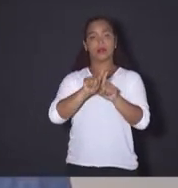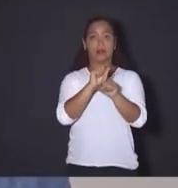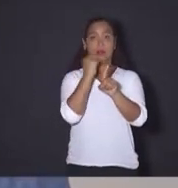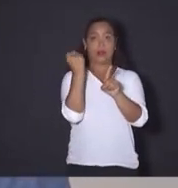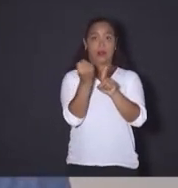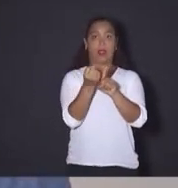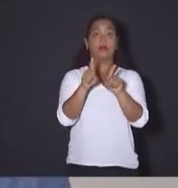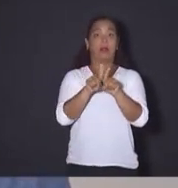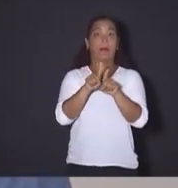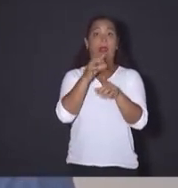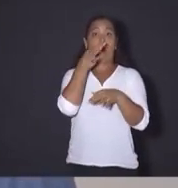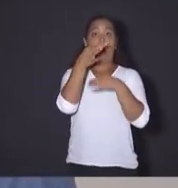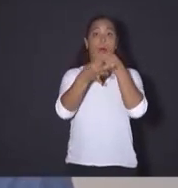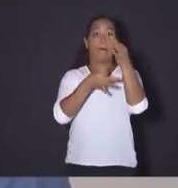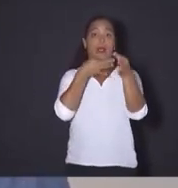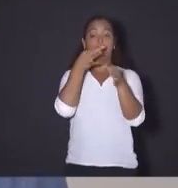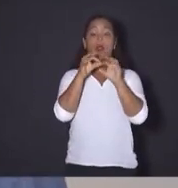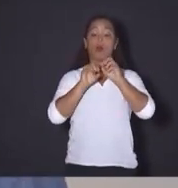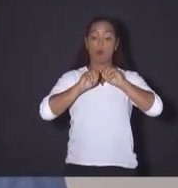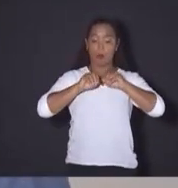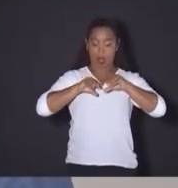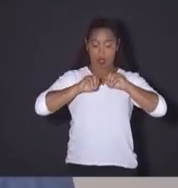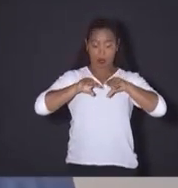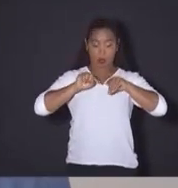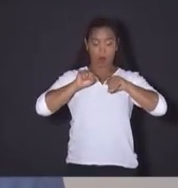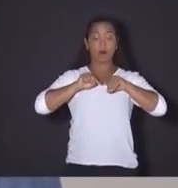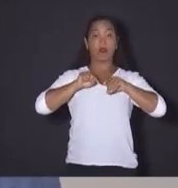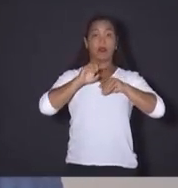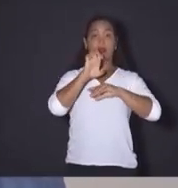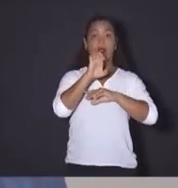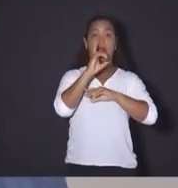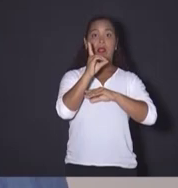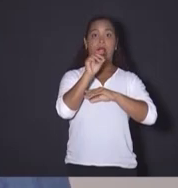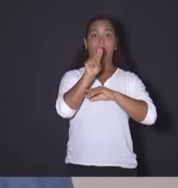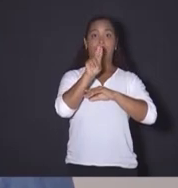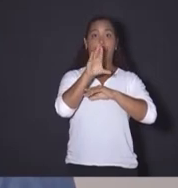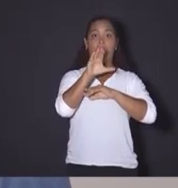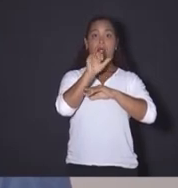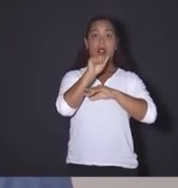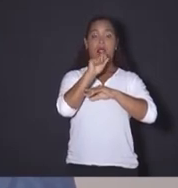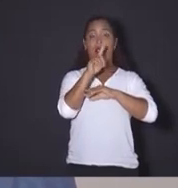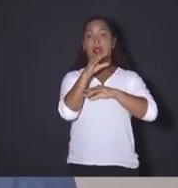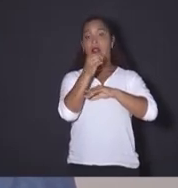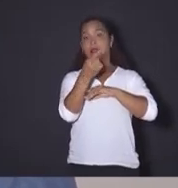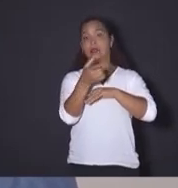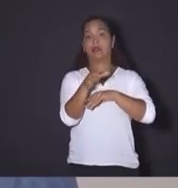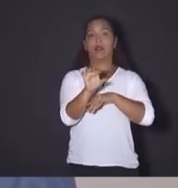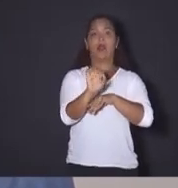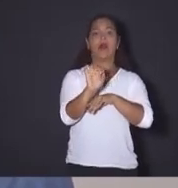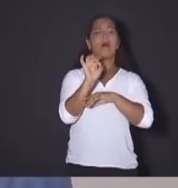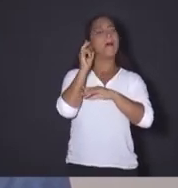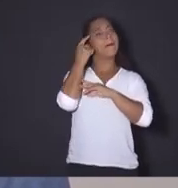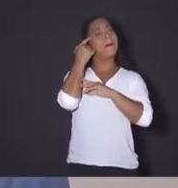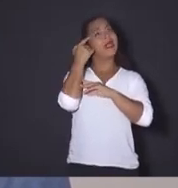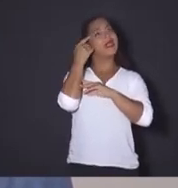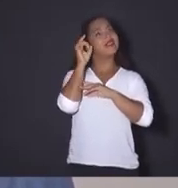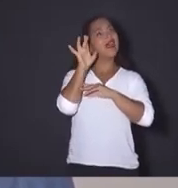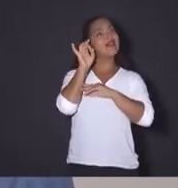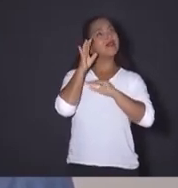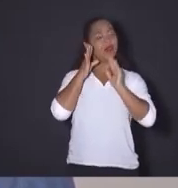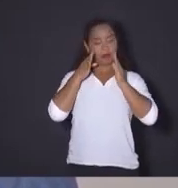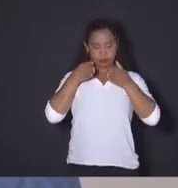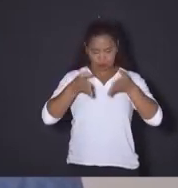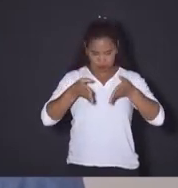educação na educação tem sido muito entendida apenas na sua vertente da escolarização então o